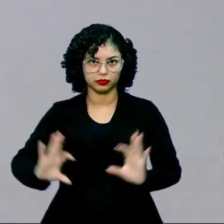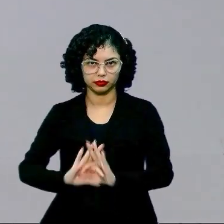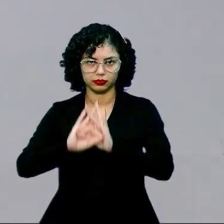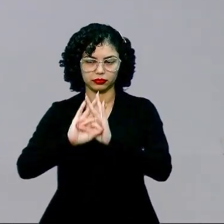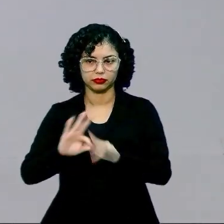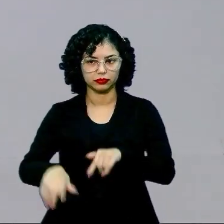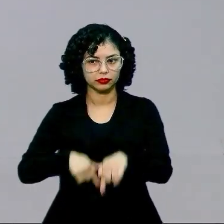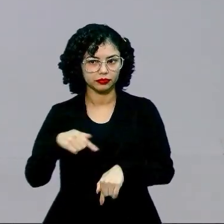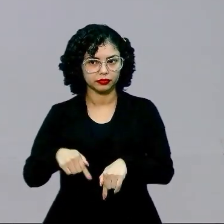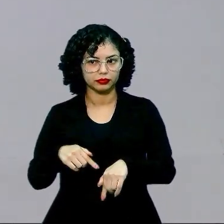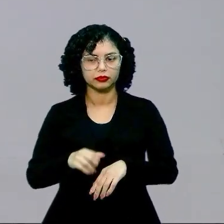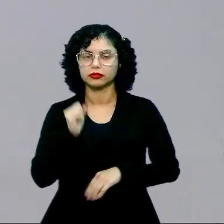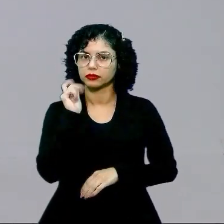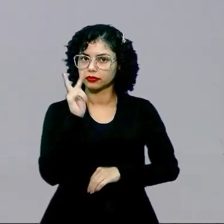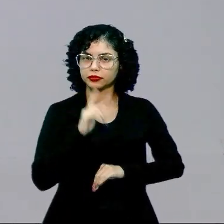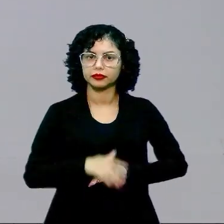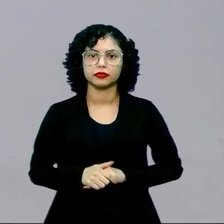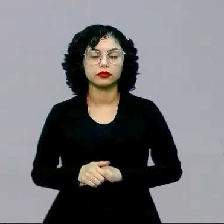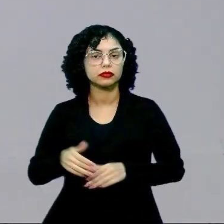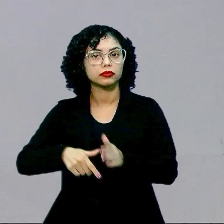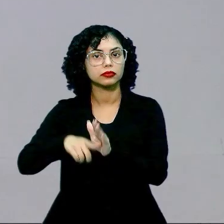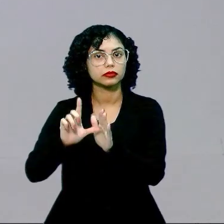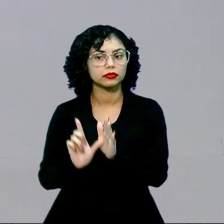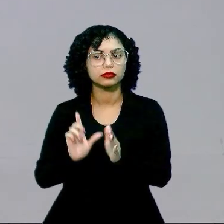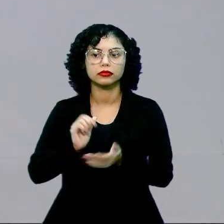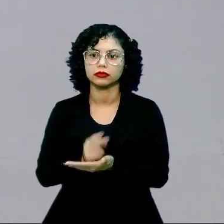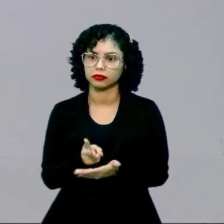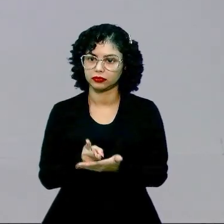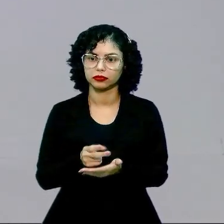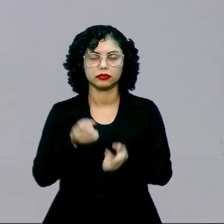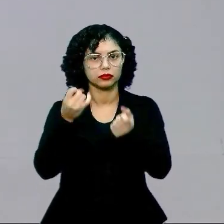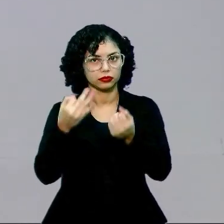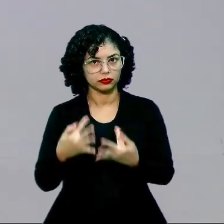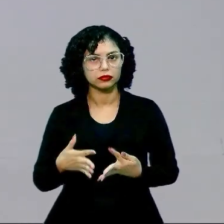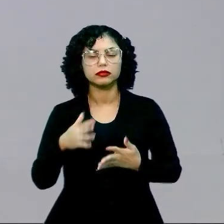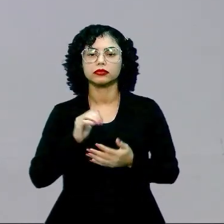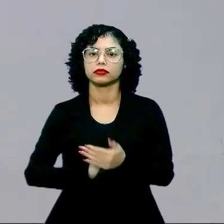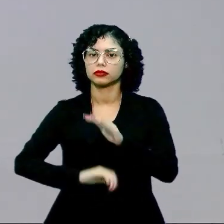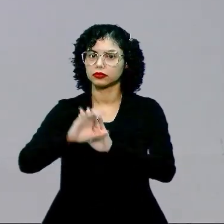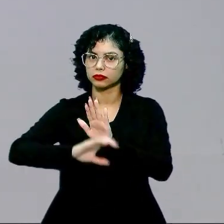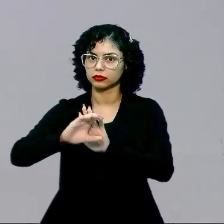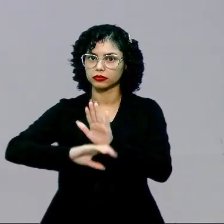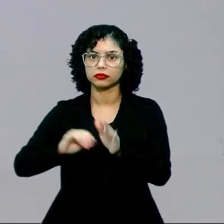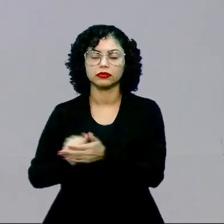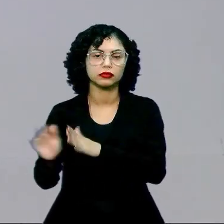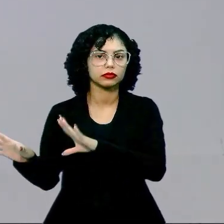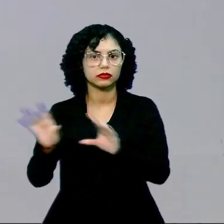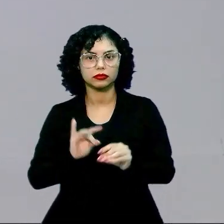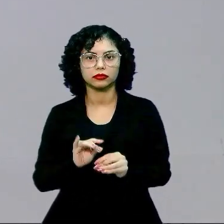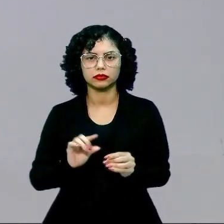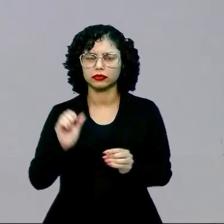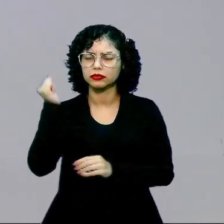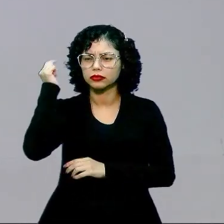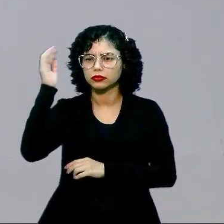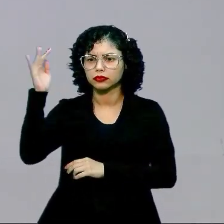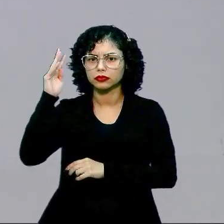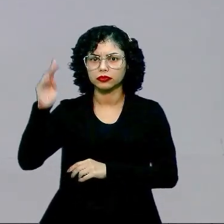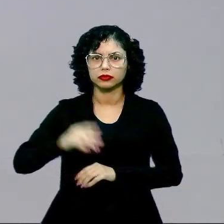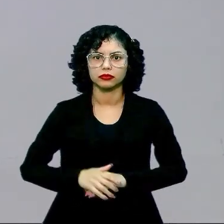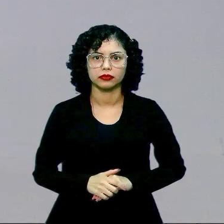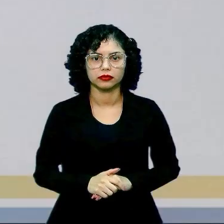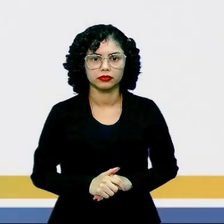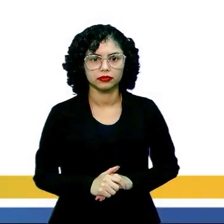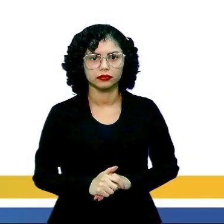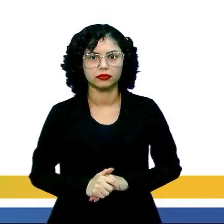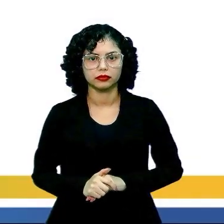ligações químicas, tá? Só que antes mesmo de explicar sobre o conteúdo, eu gostaria de te levar para uma pequena reflexão. Então